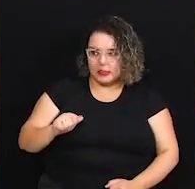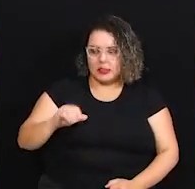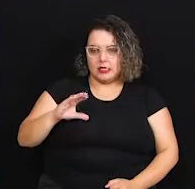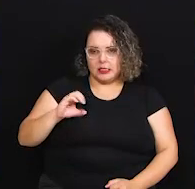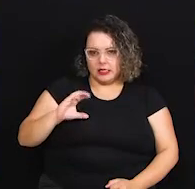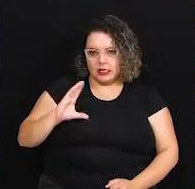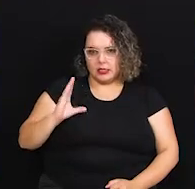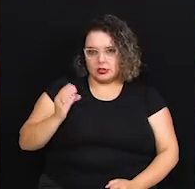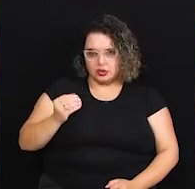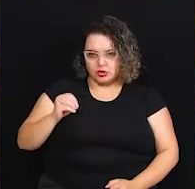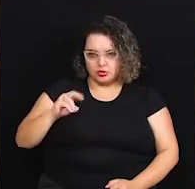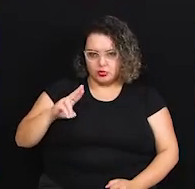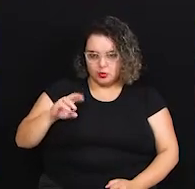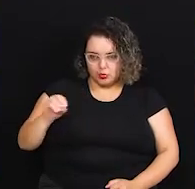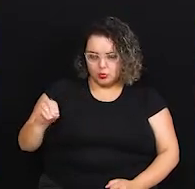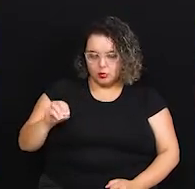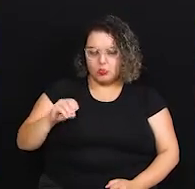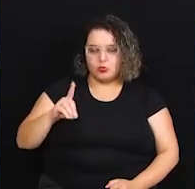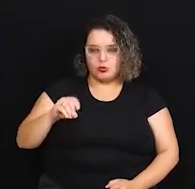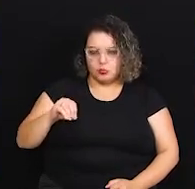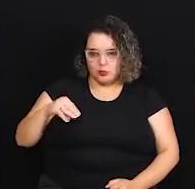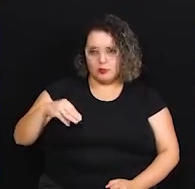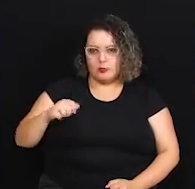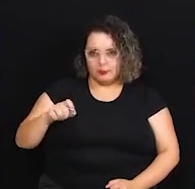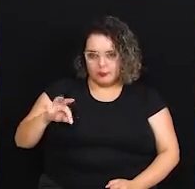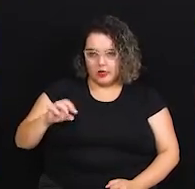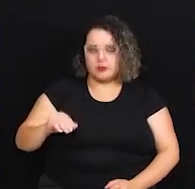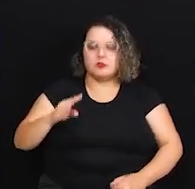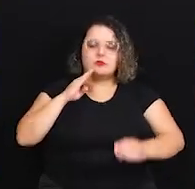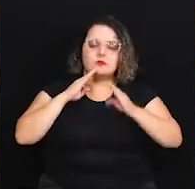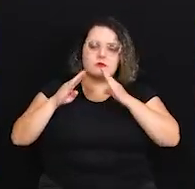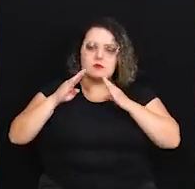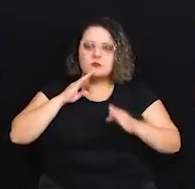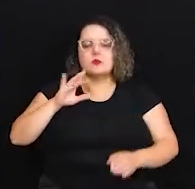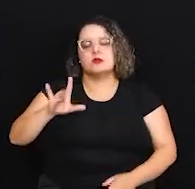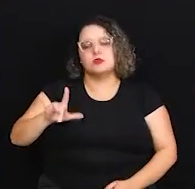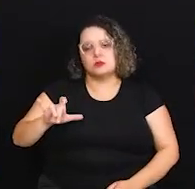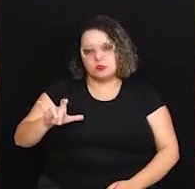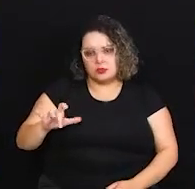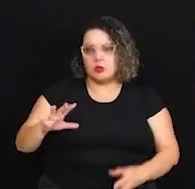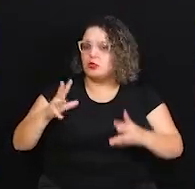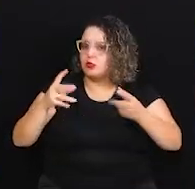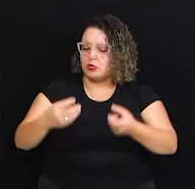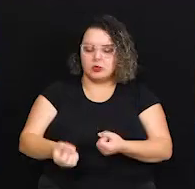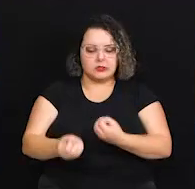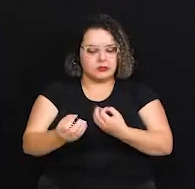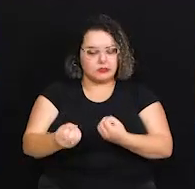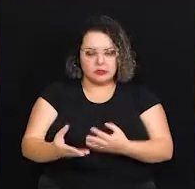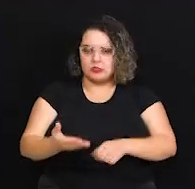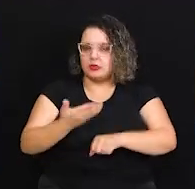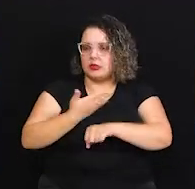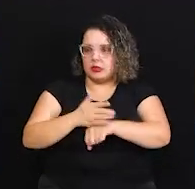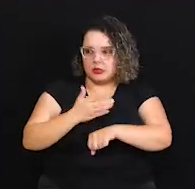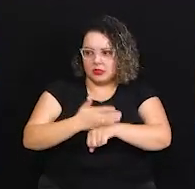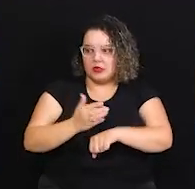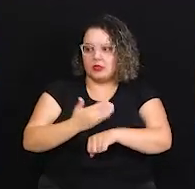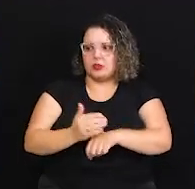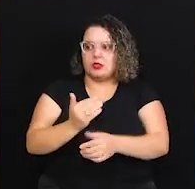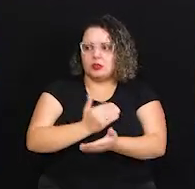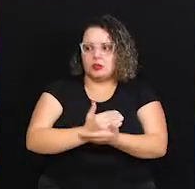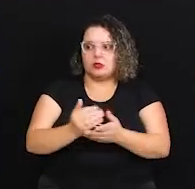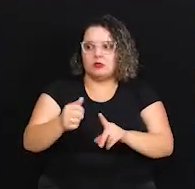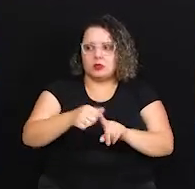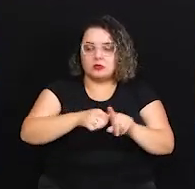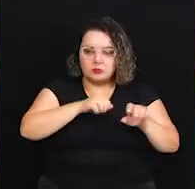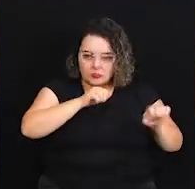no Instagram, e as pessoas podem nos procurar e nós vamos disponibilizar todas as informações acerca de treinamento. Já no início de